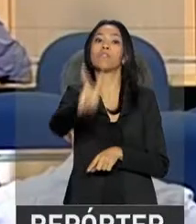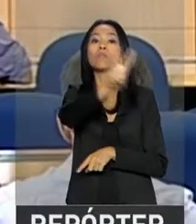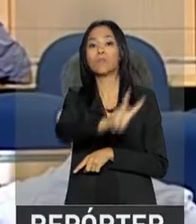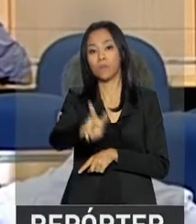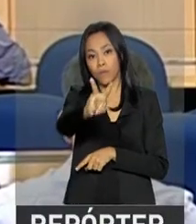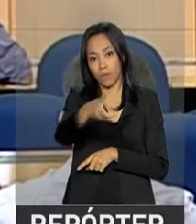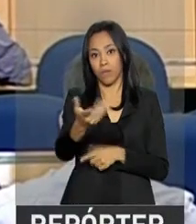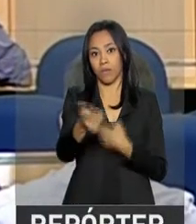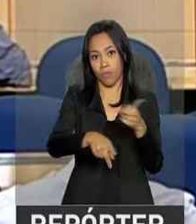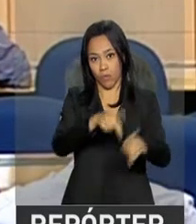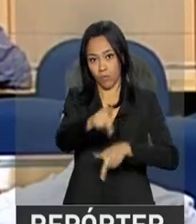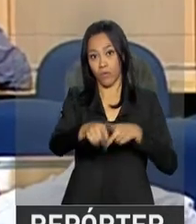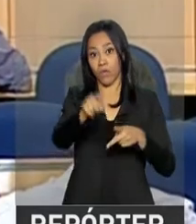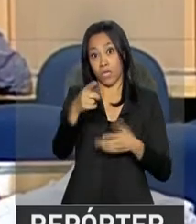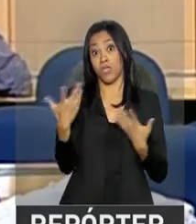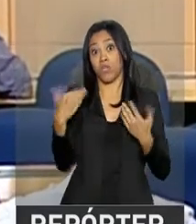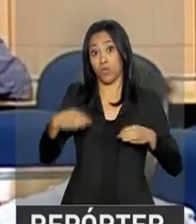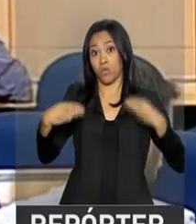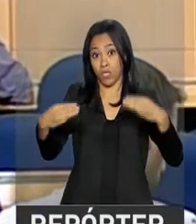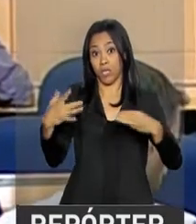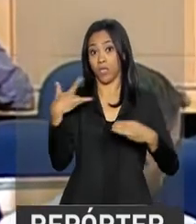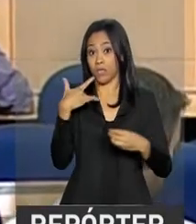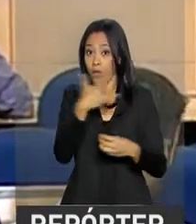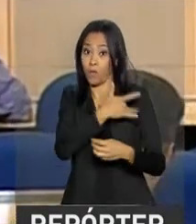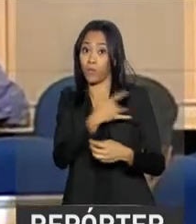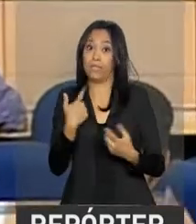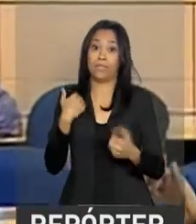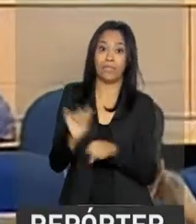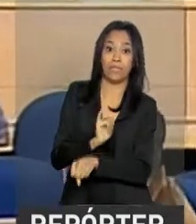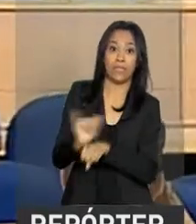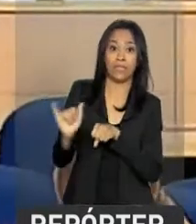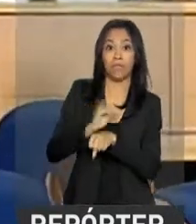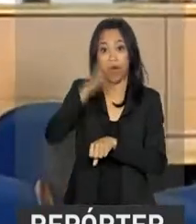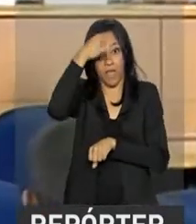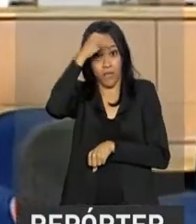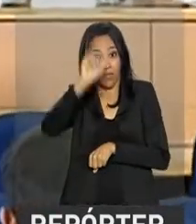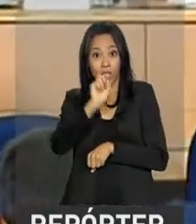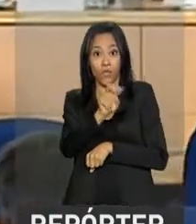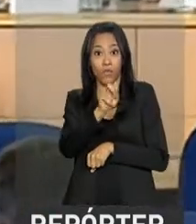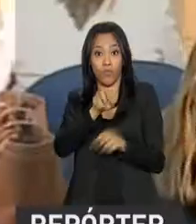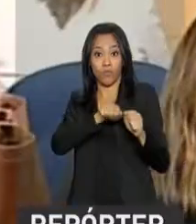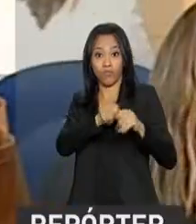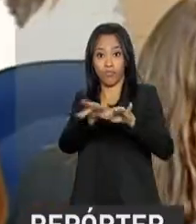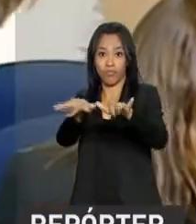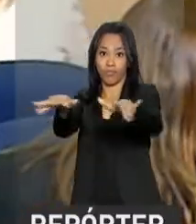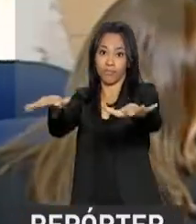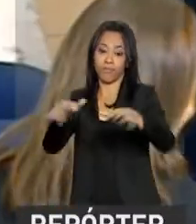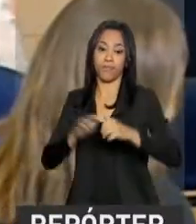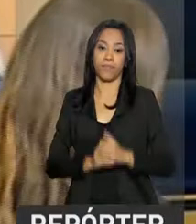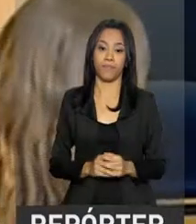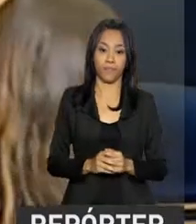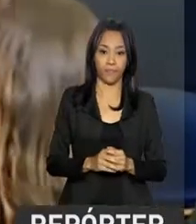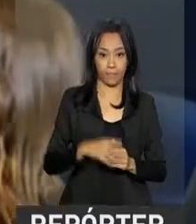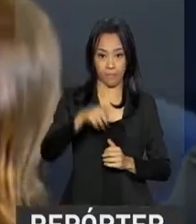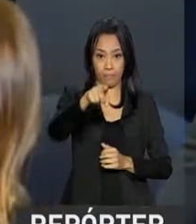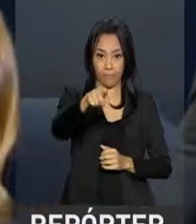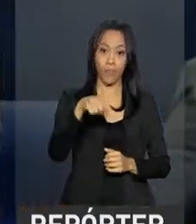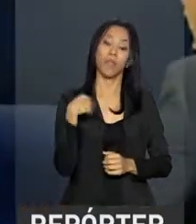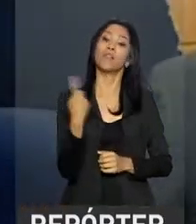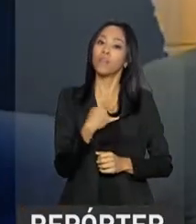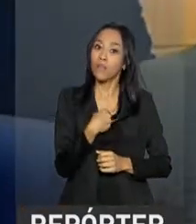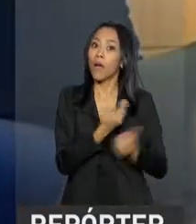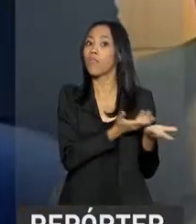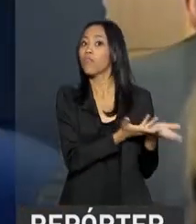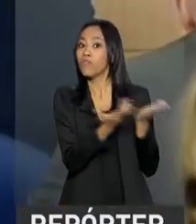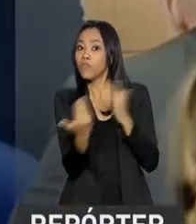e o ministério da saúde tem adotado medidas para evitar que o vírus se espalhe a gente está recebendo esses casos